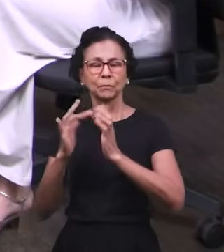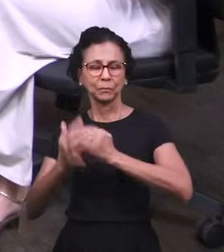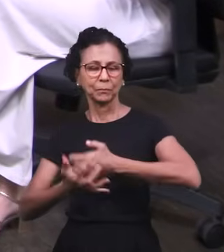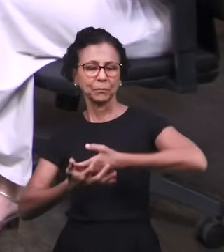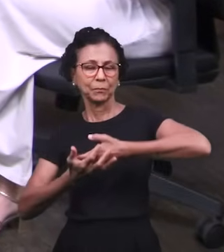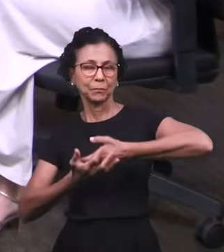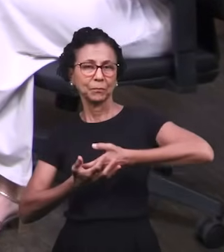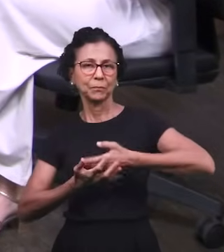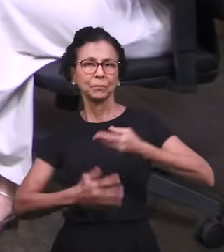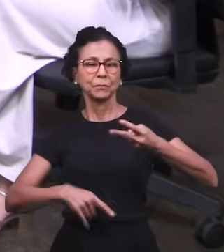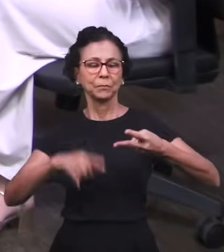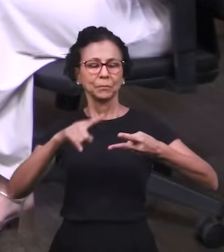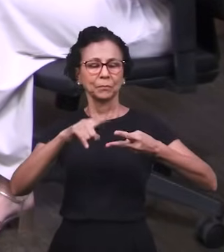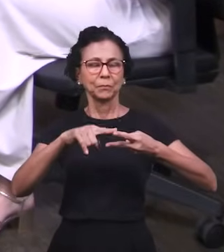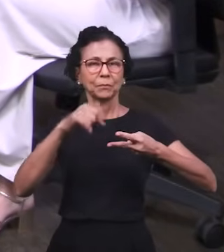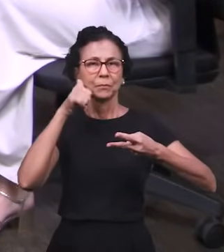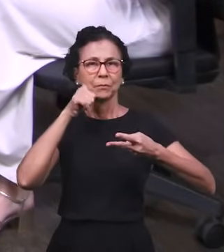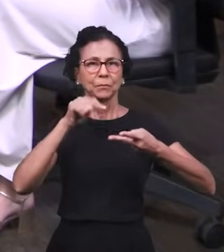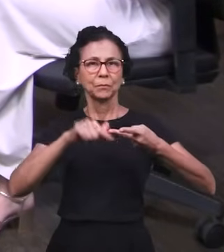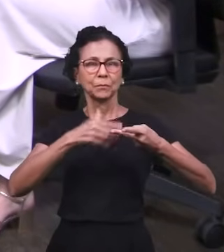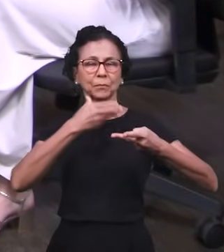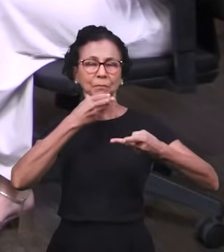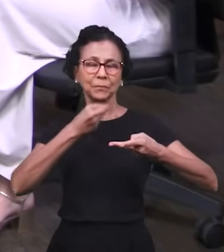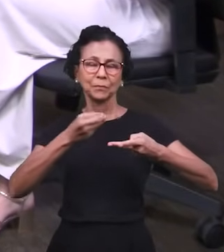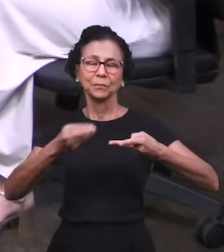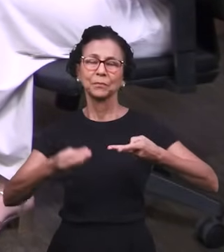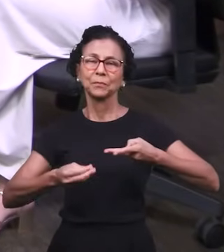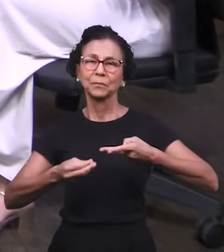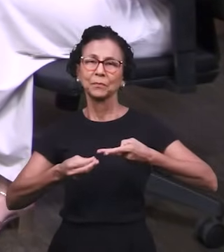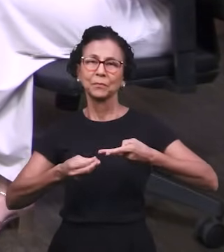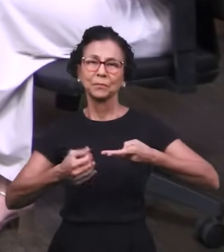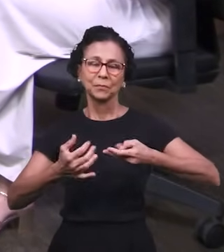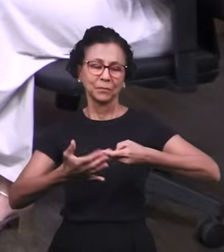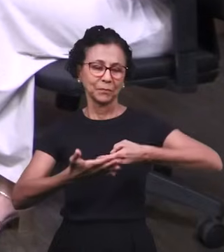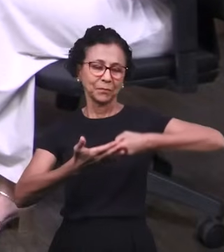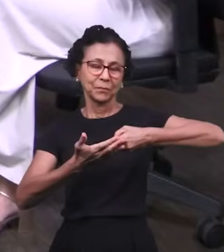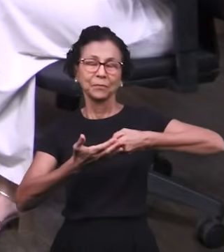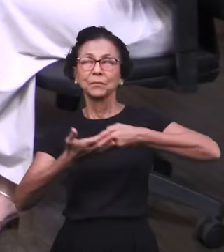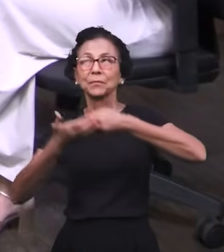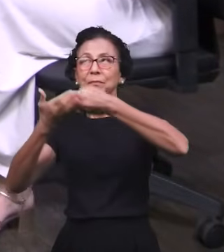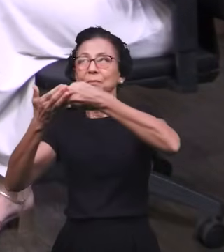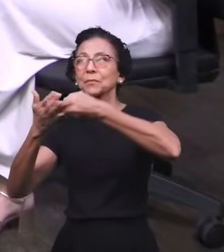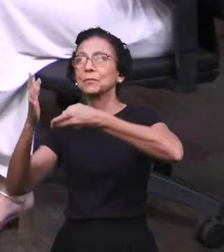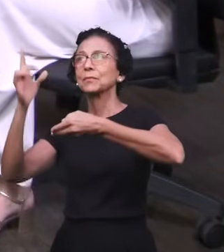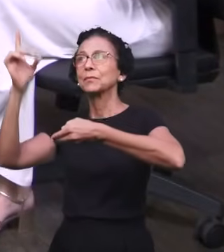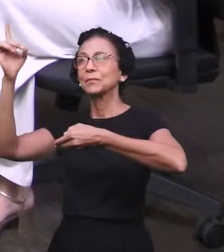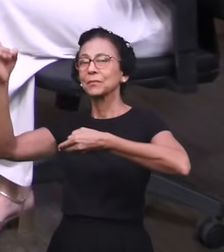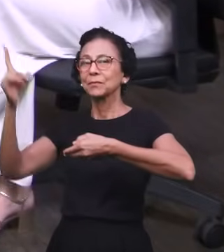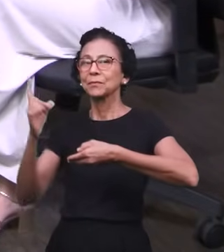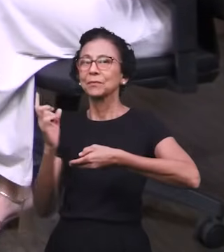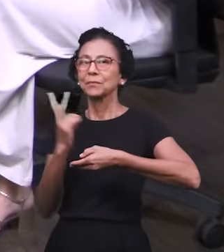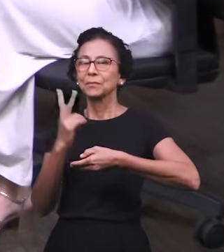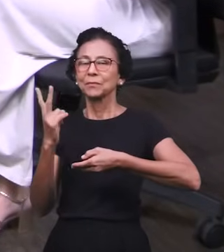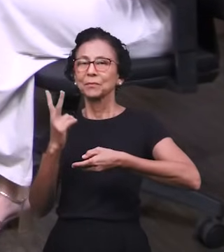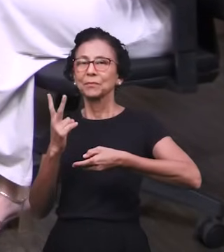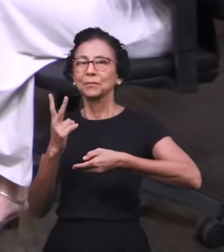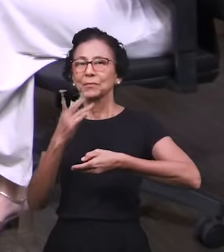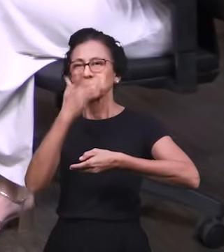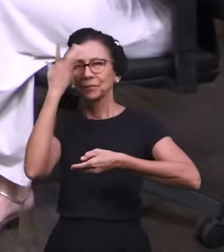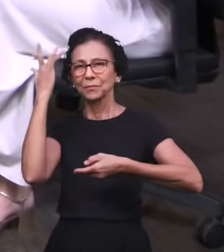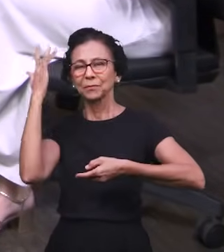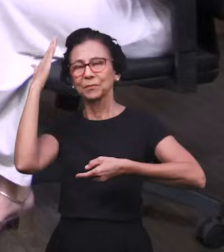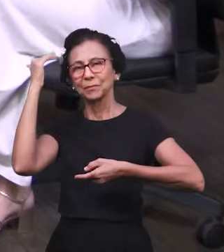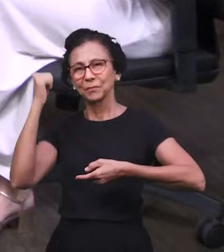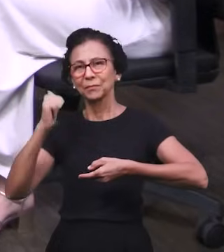da profecia, era o Messias, né? E isso a gente traz para os nossos dias. Enquanto que a igreja está preparada para viver